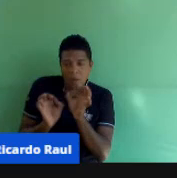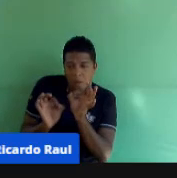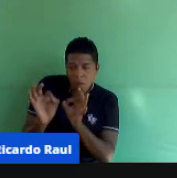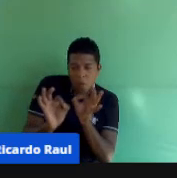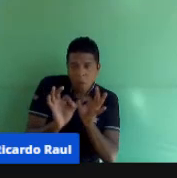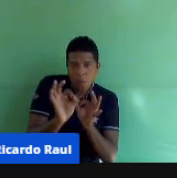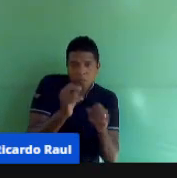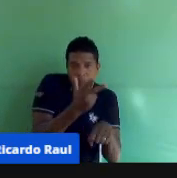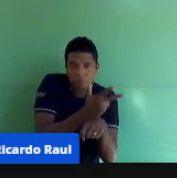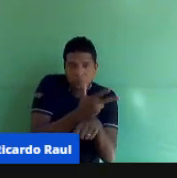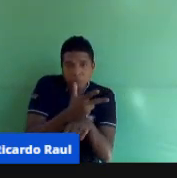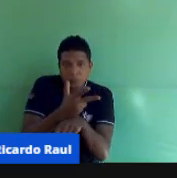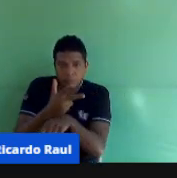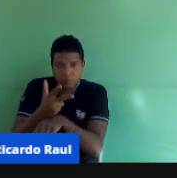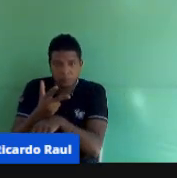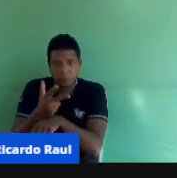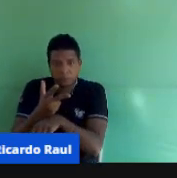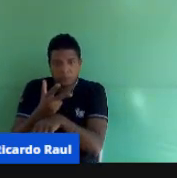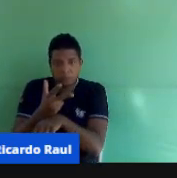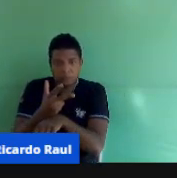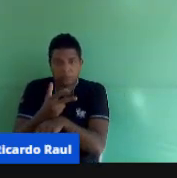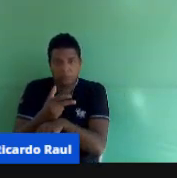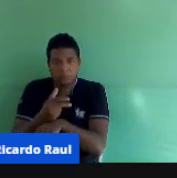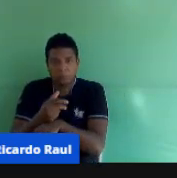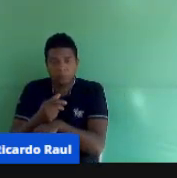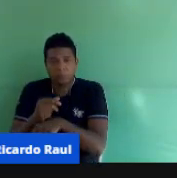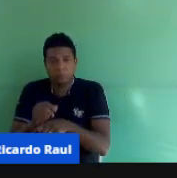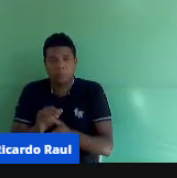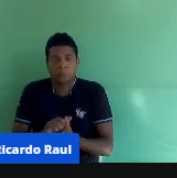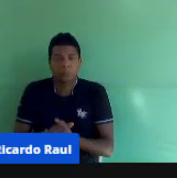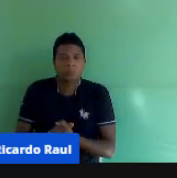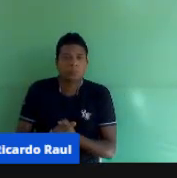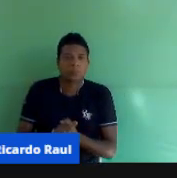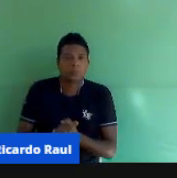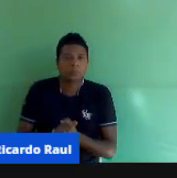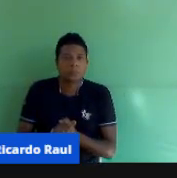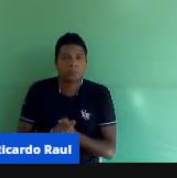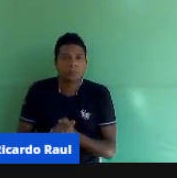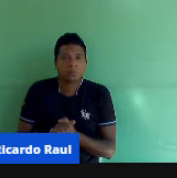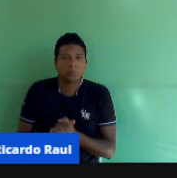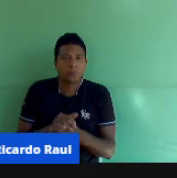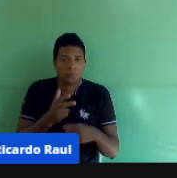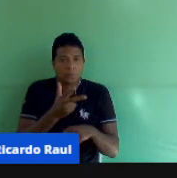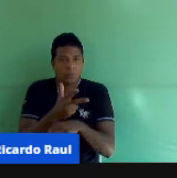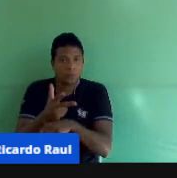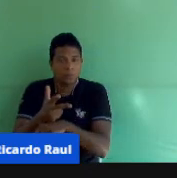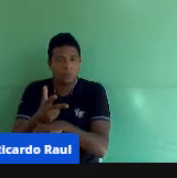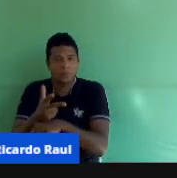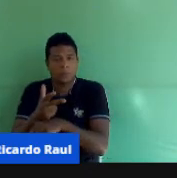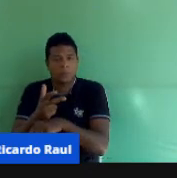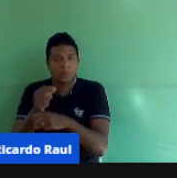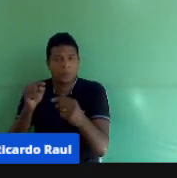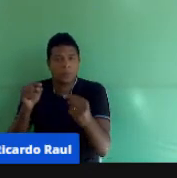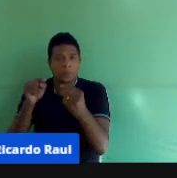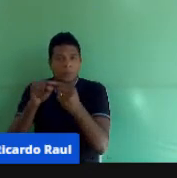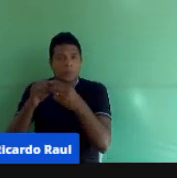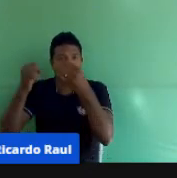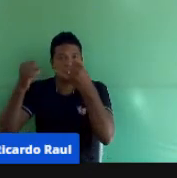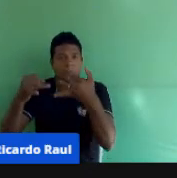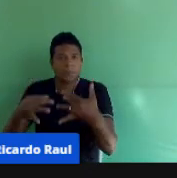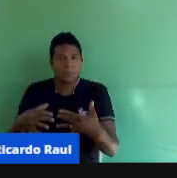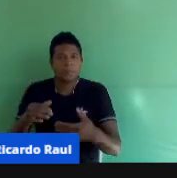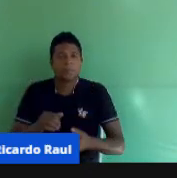roteiro seria a elaboração de uma ficha técnica, a elaboração de roteiro objetivo e subjetivo. Eu vou explicar isso na prática,